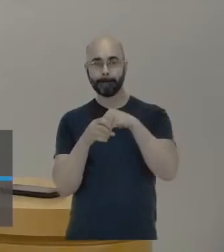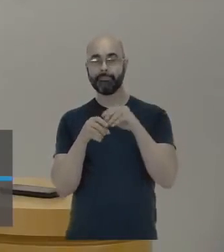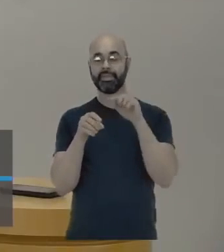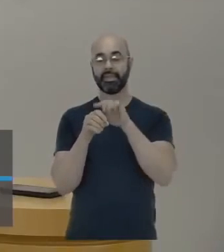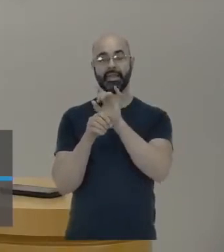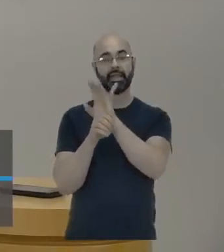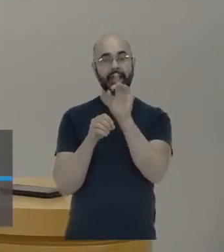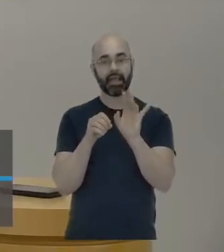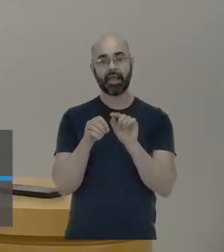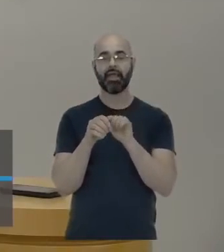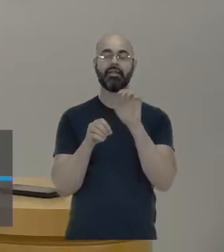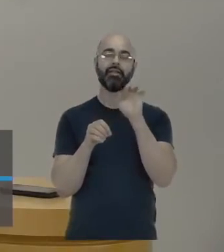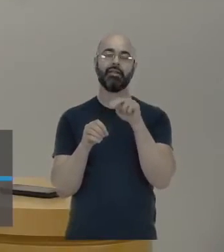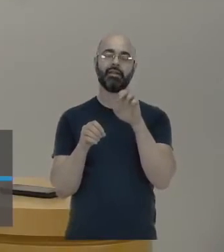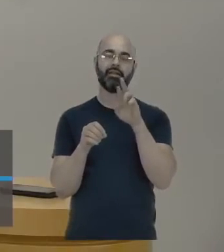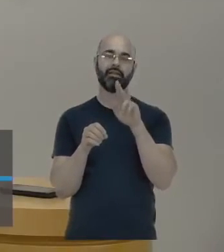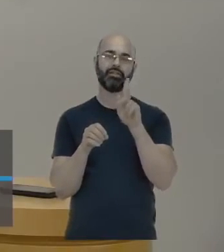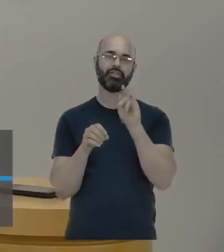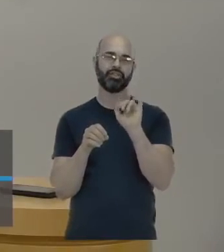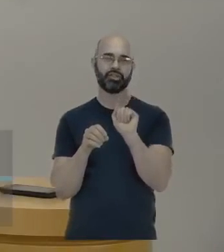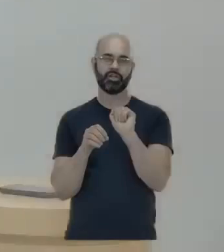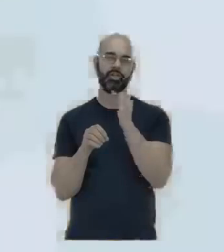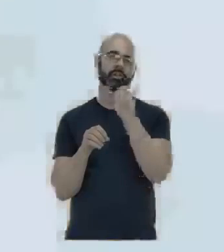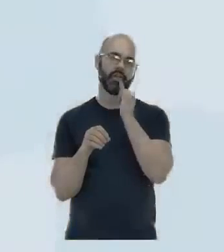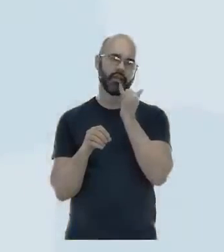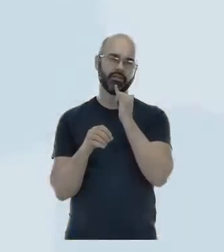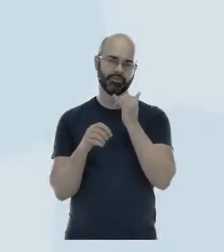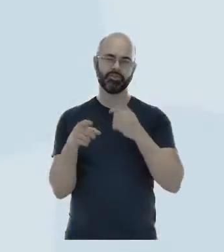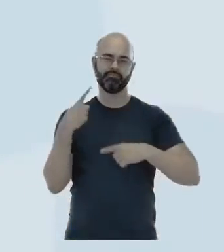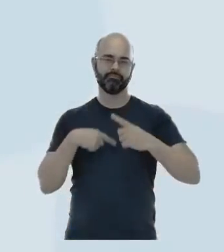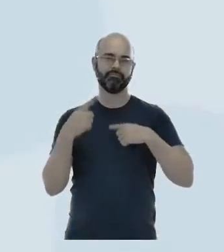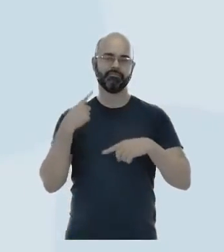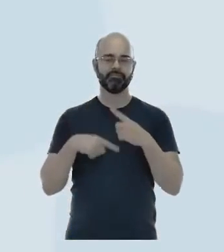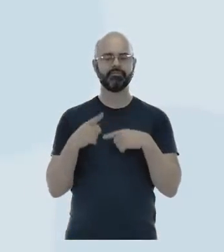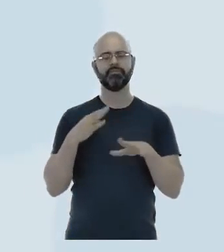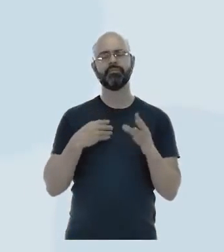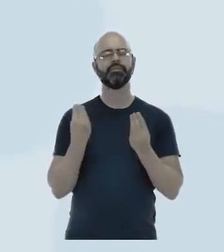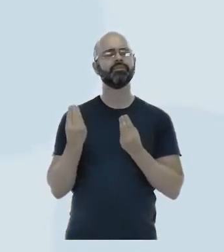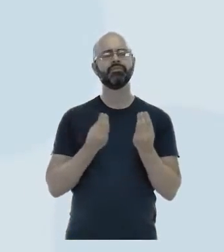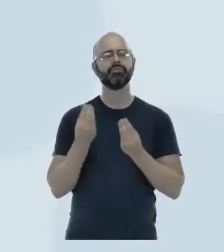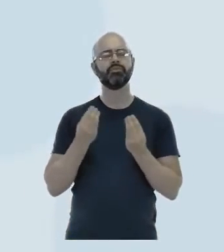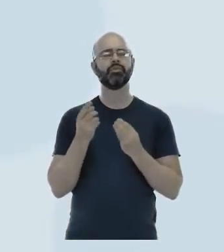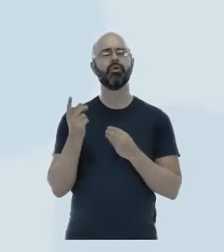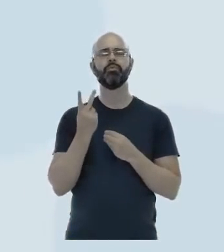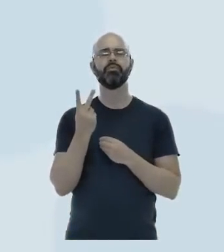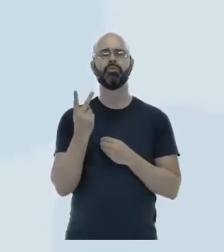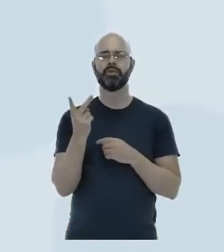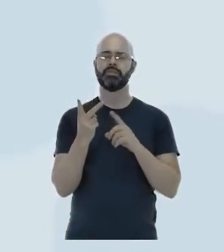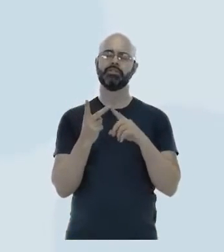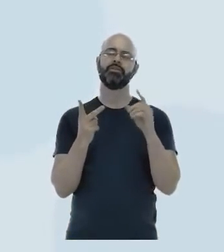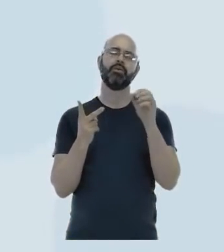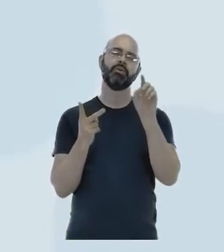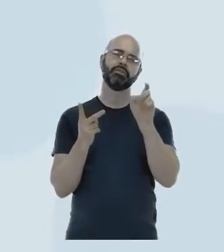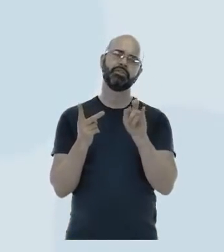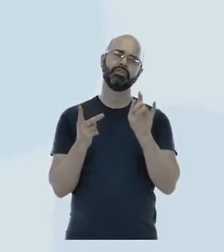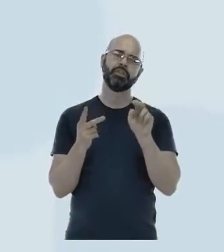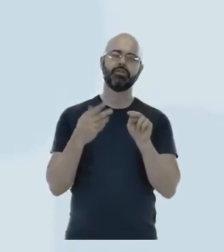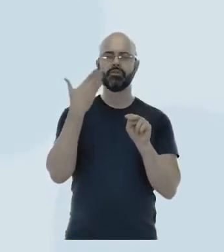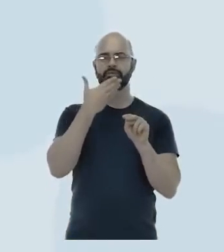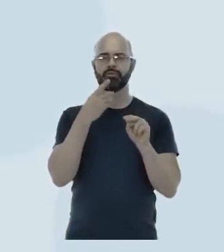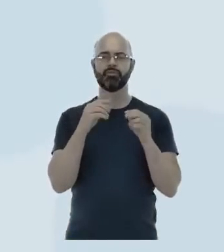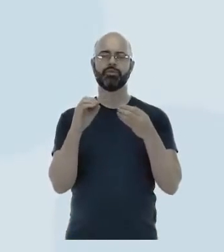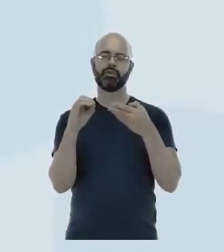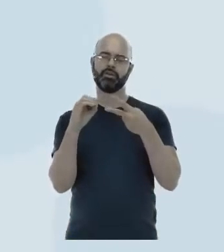Olha que legal. Mas agora eu quero saber como que o oxigênio e o açúcar chegam na célula? E eu vou dar